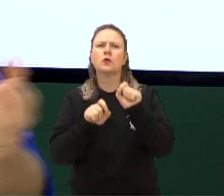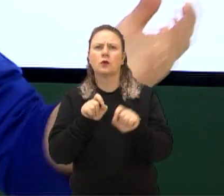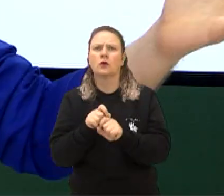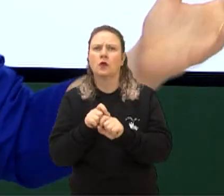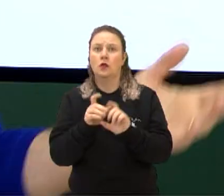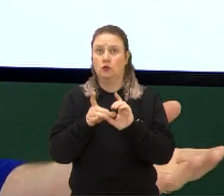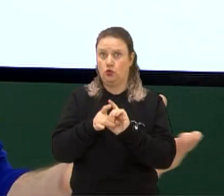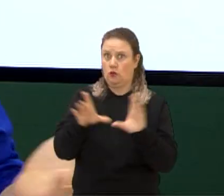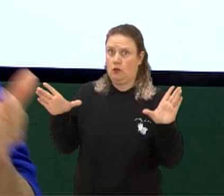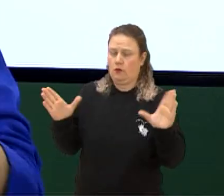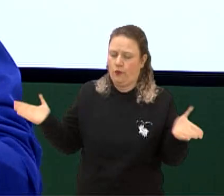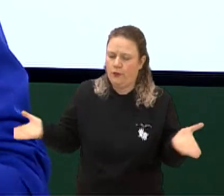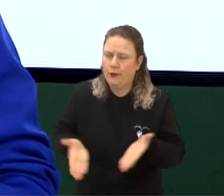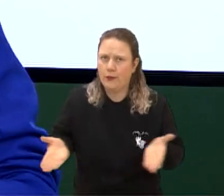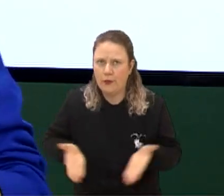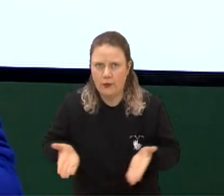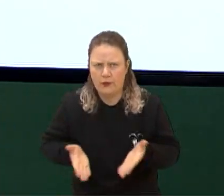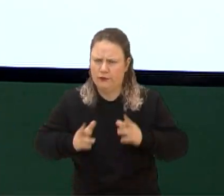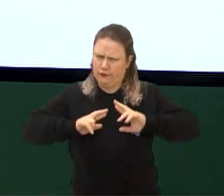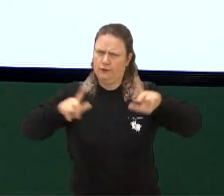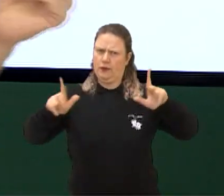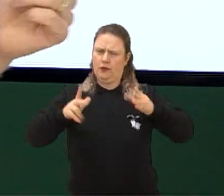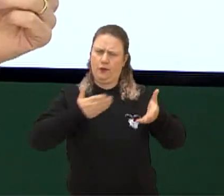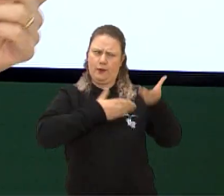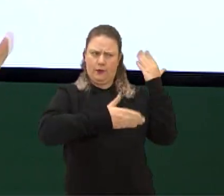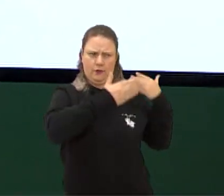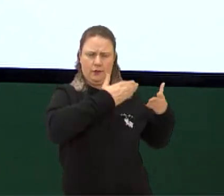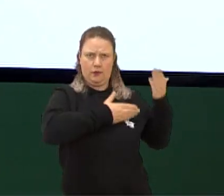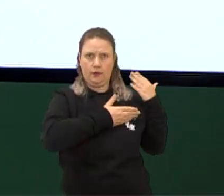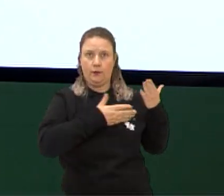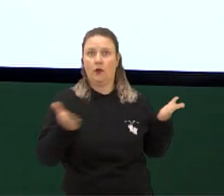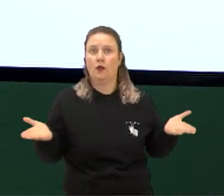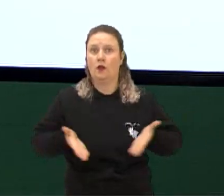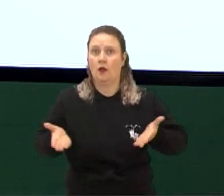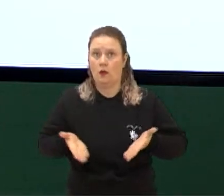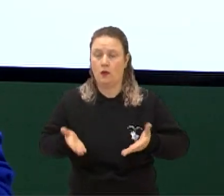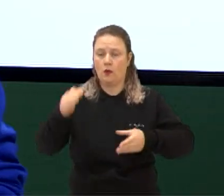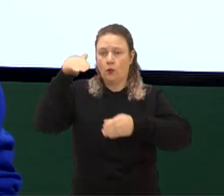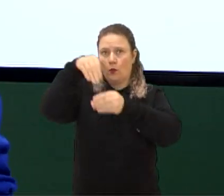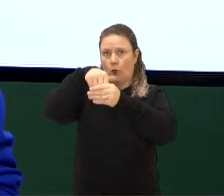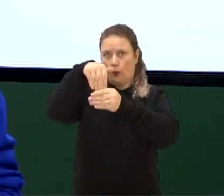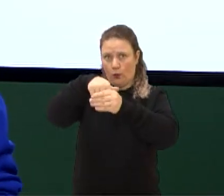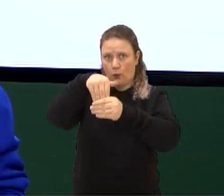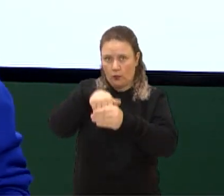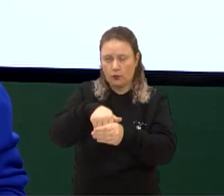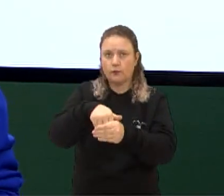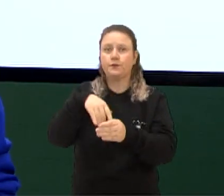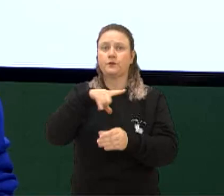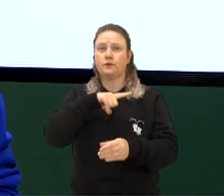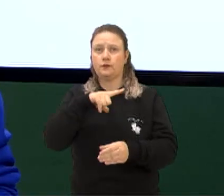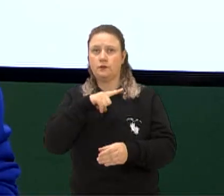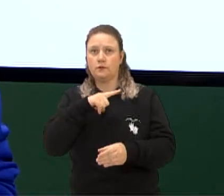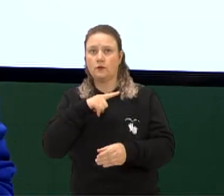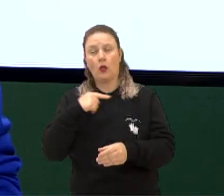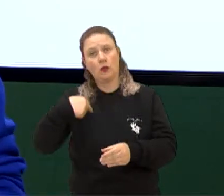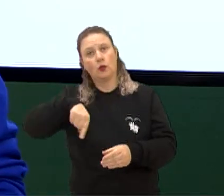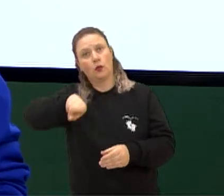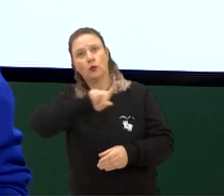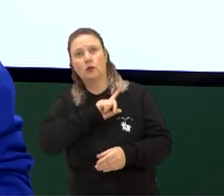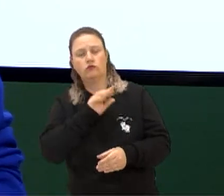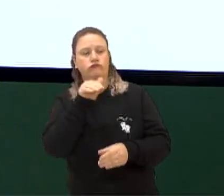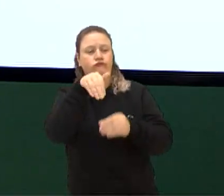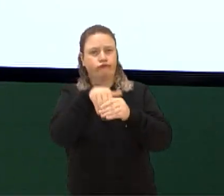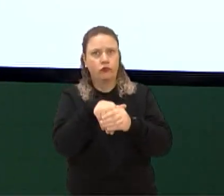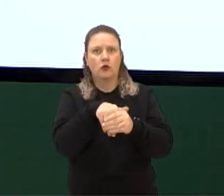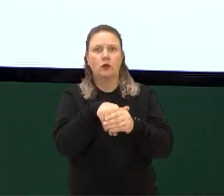da democracia atual, professor Alexandre. Inclusive esse ano aí nós teremos eleições, né? E nós vamos às urnas e nós